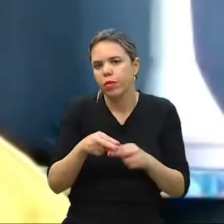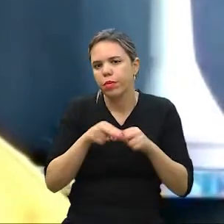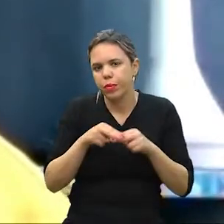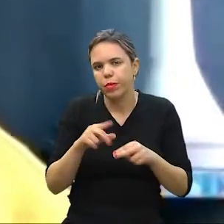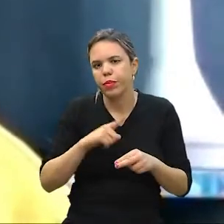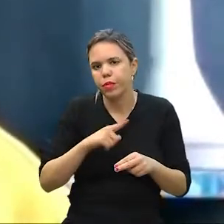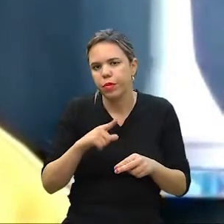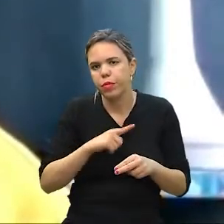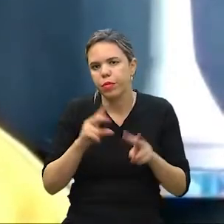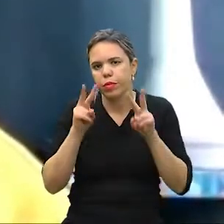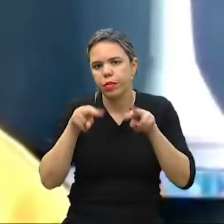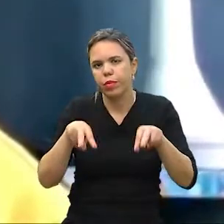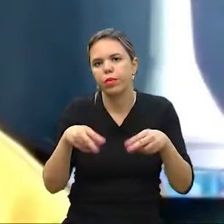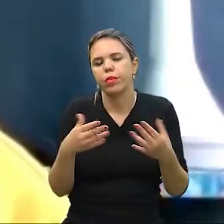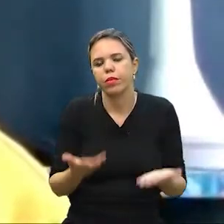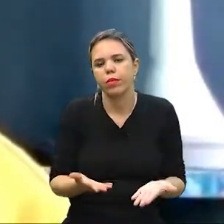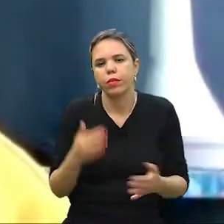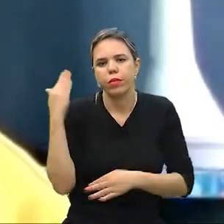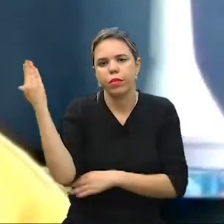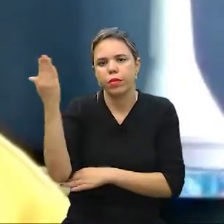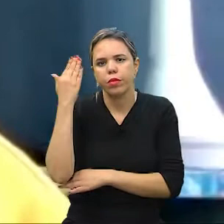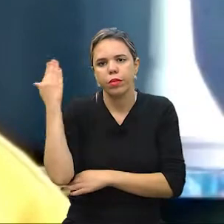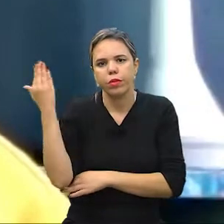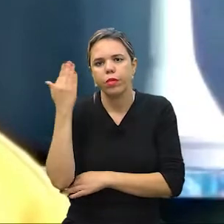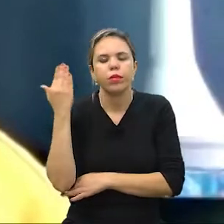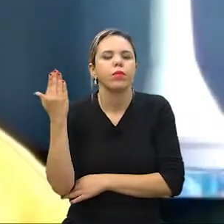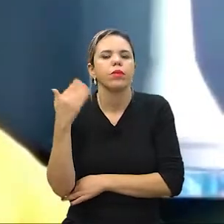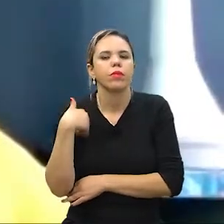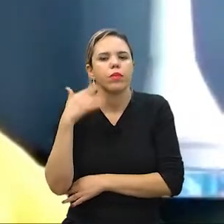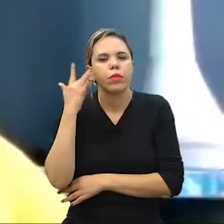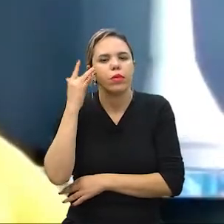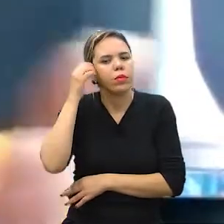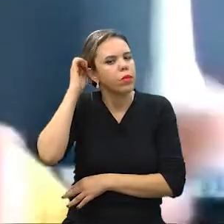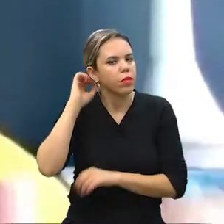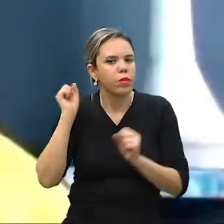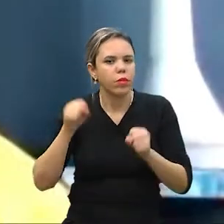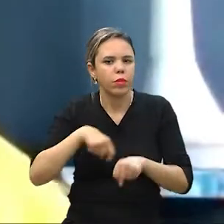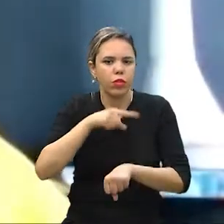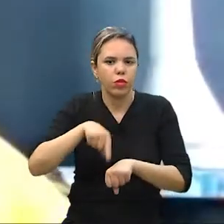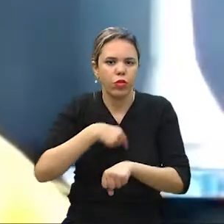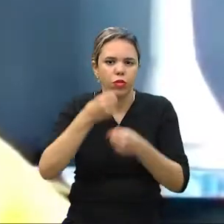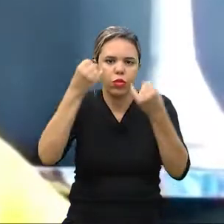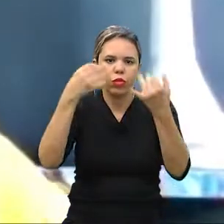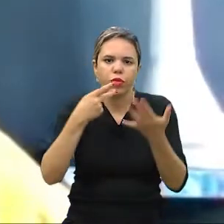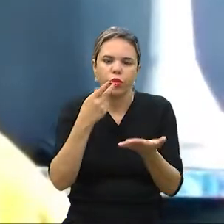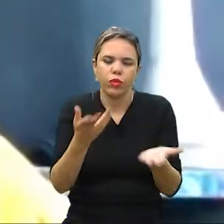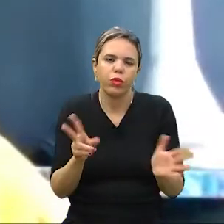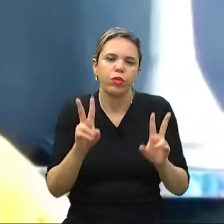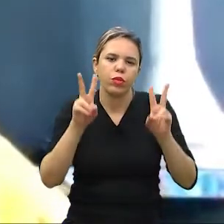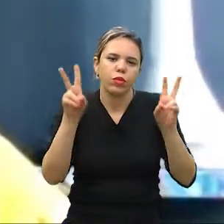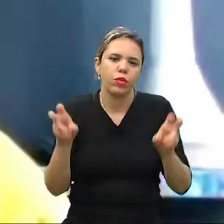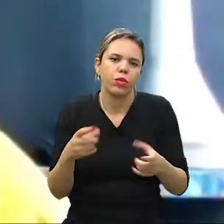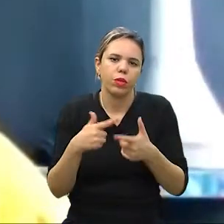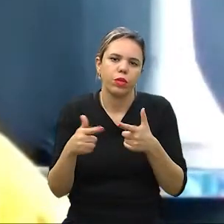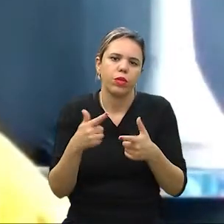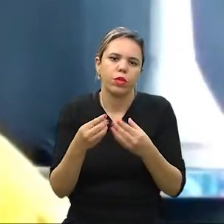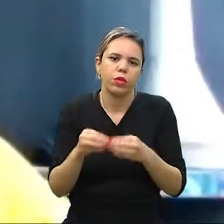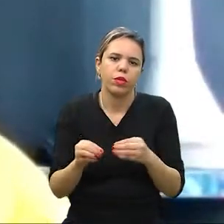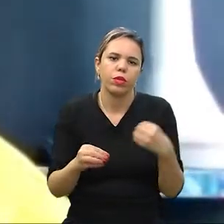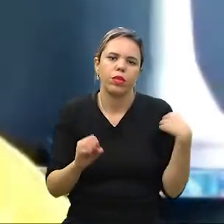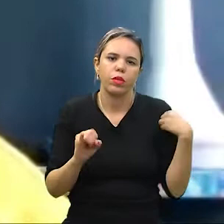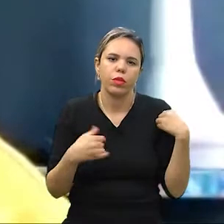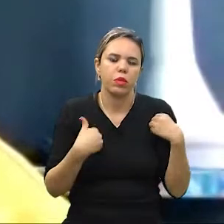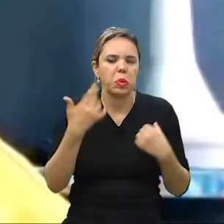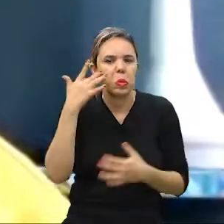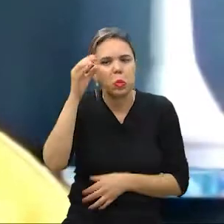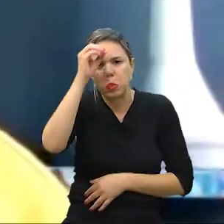tem que olhar para clima de uma forma transversal. Eu acho que eu poderia ficar aqui horas falando com você só de efeitos que a gente sequer